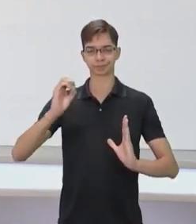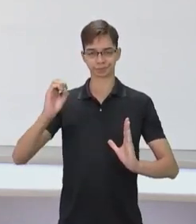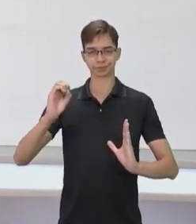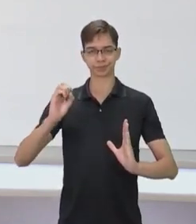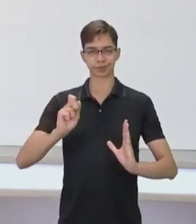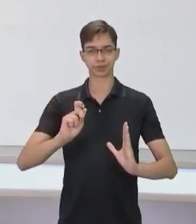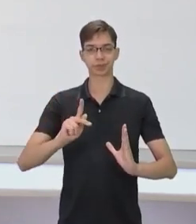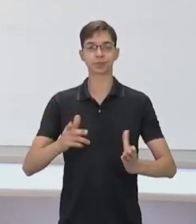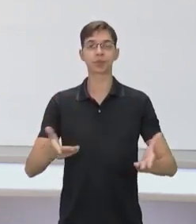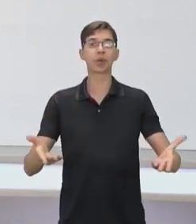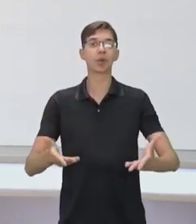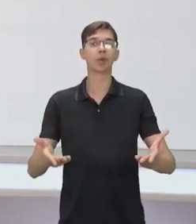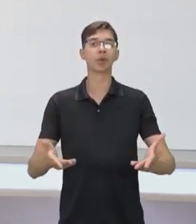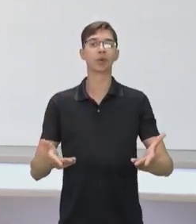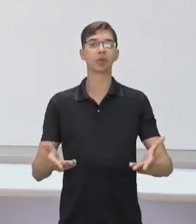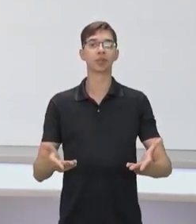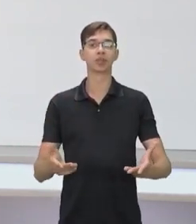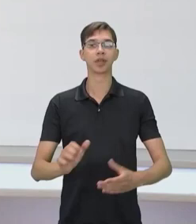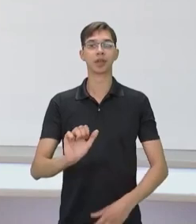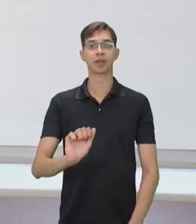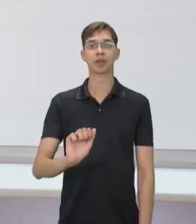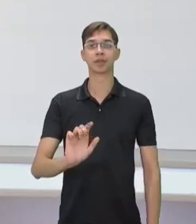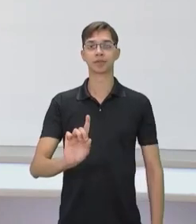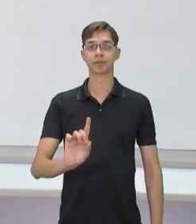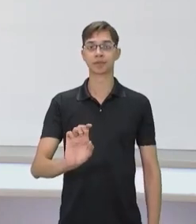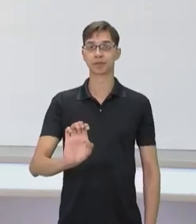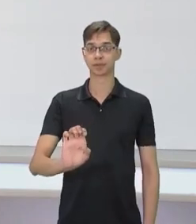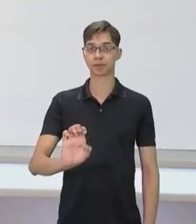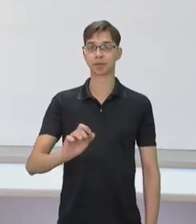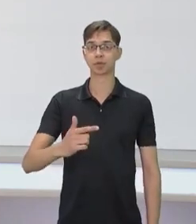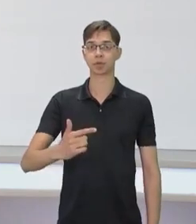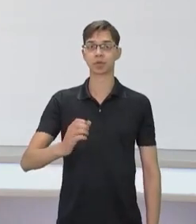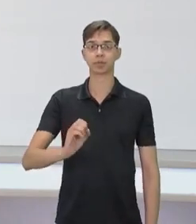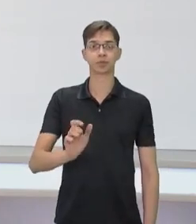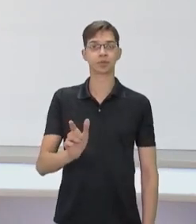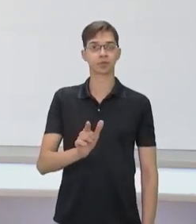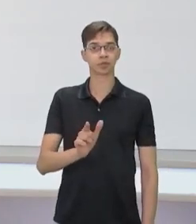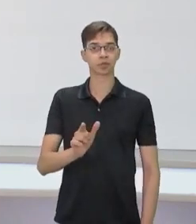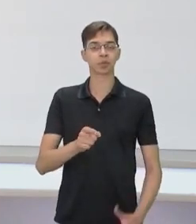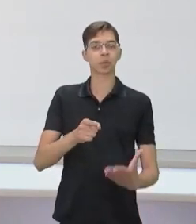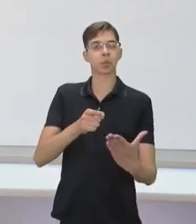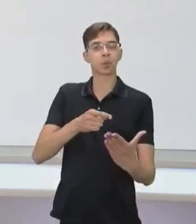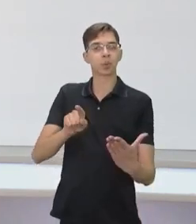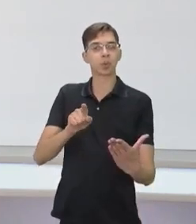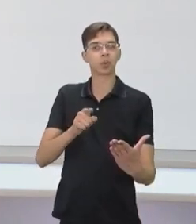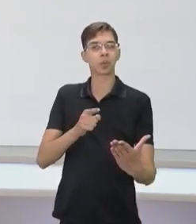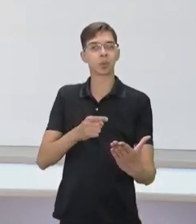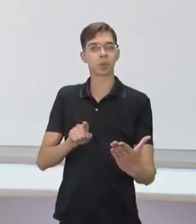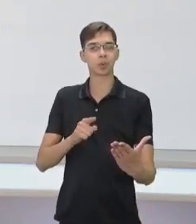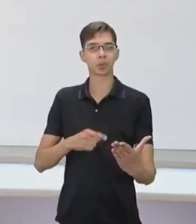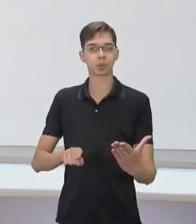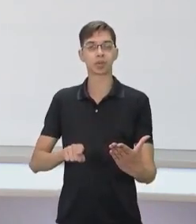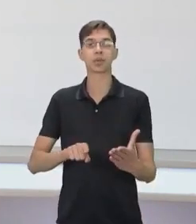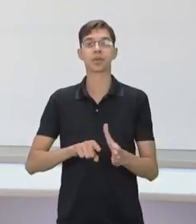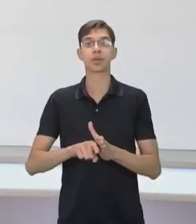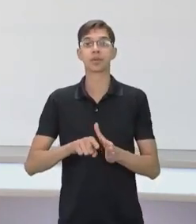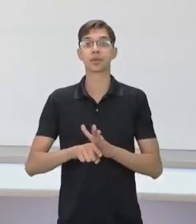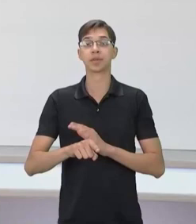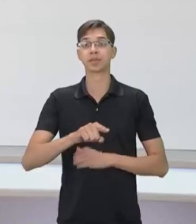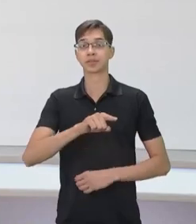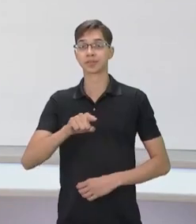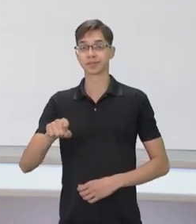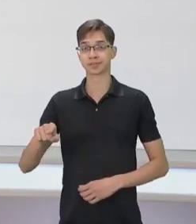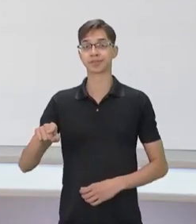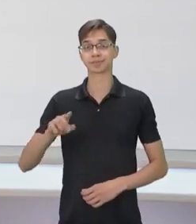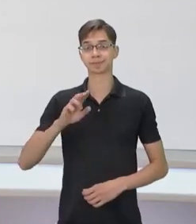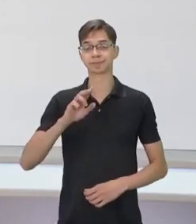a correção da ADE 2022. Foram selecionadas algumas questões que vocês mais erraram